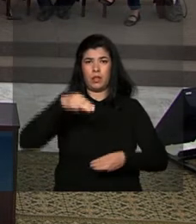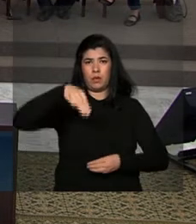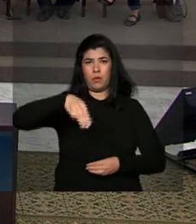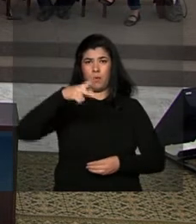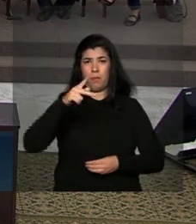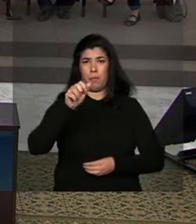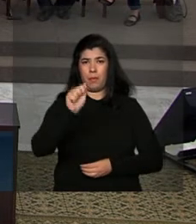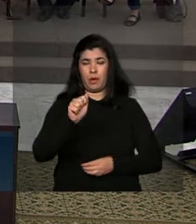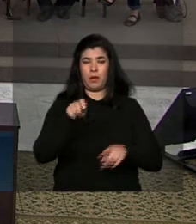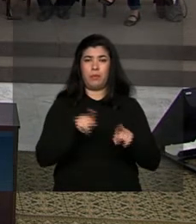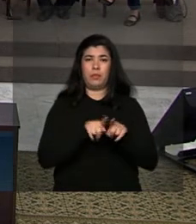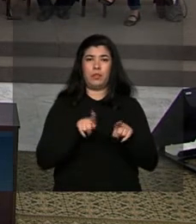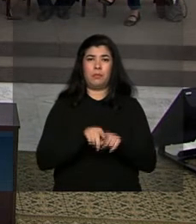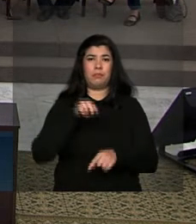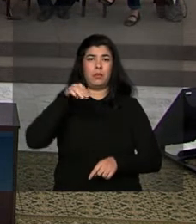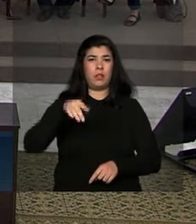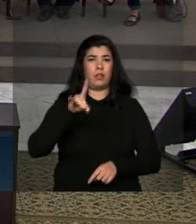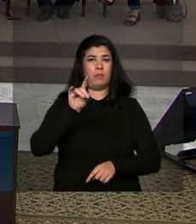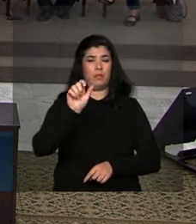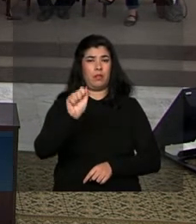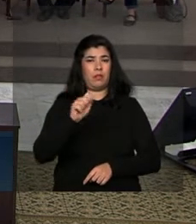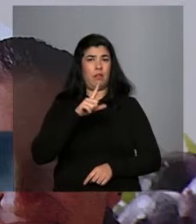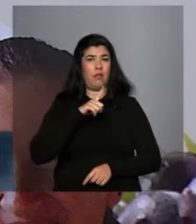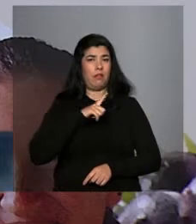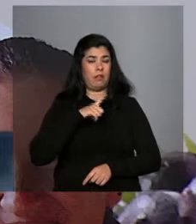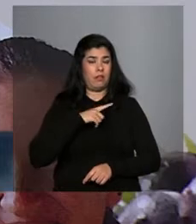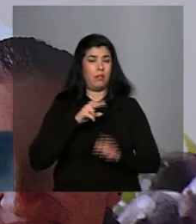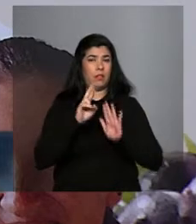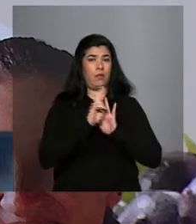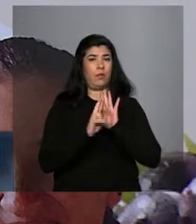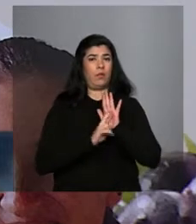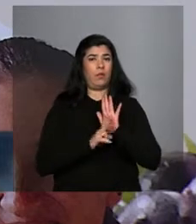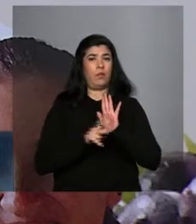em parceria, definam regras específicas.